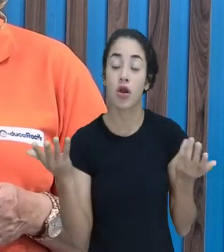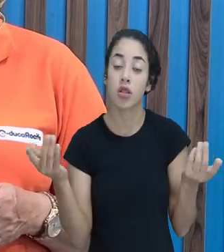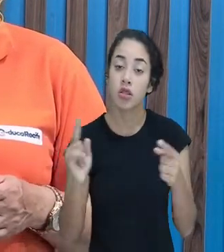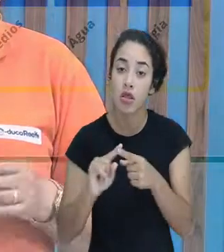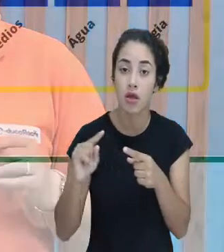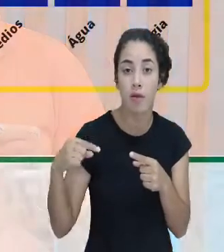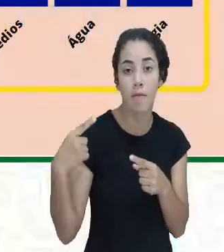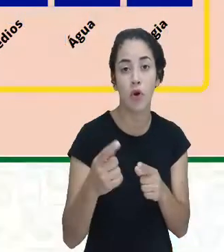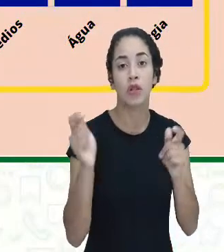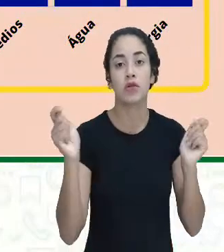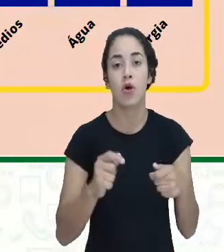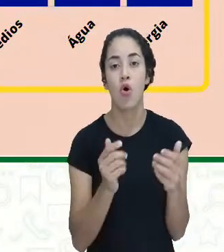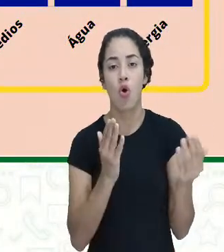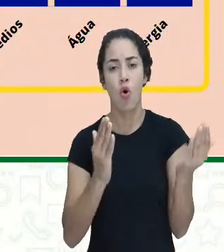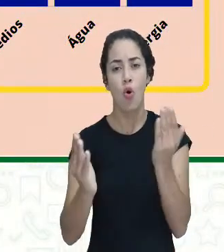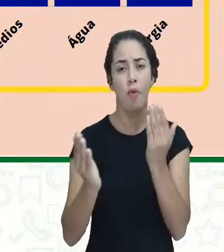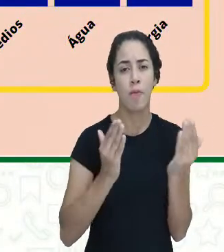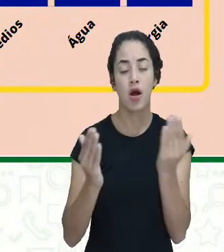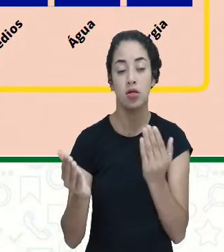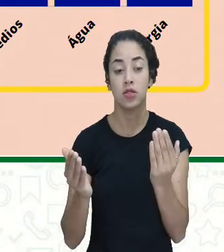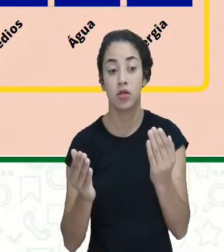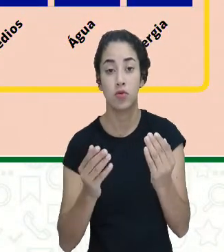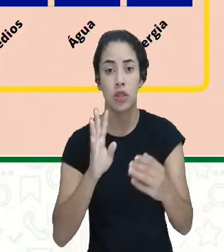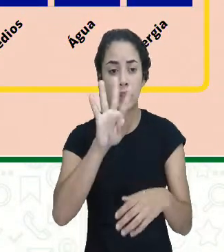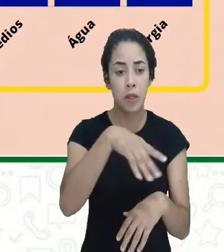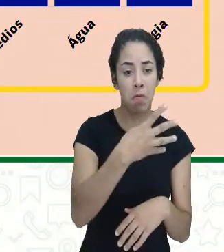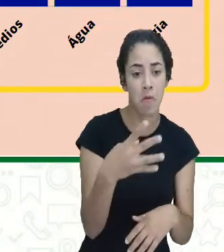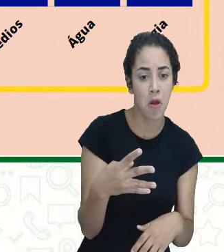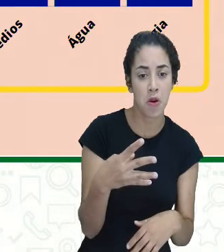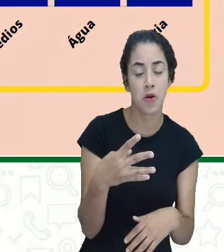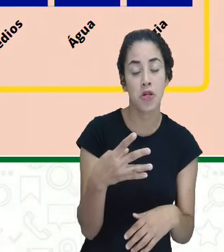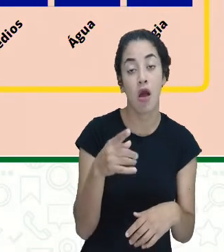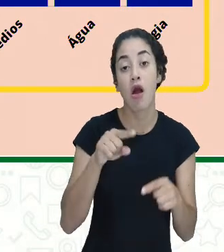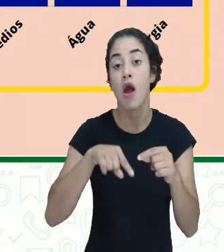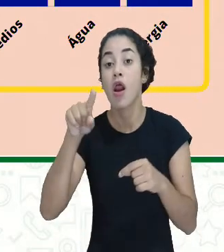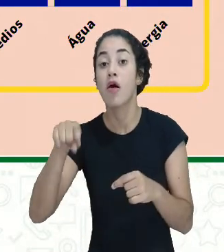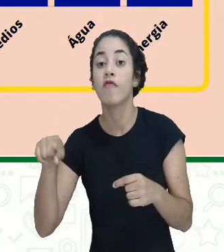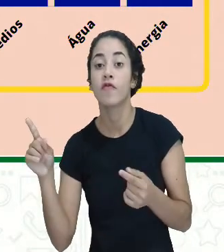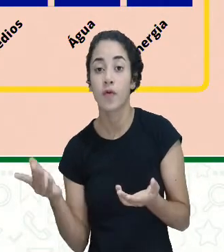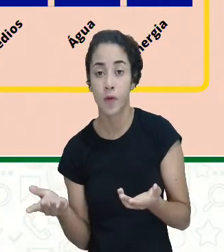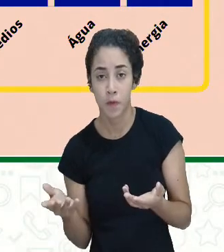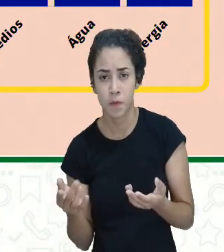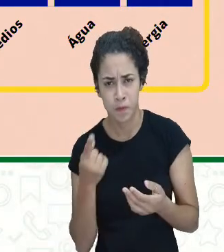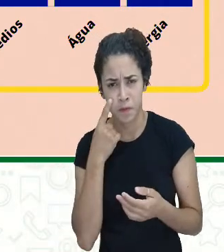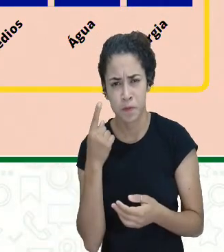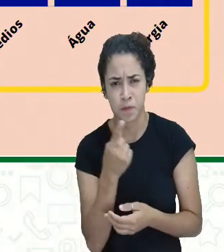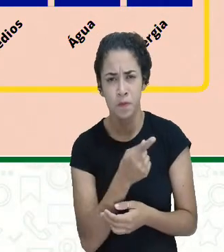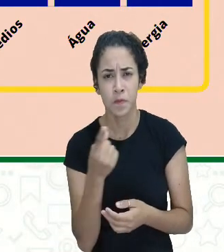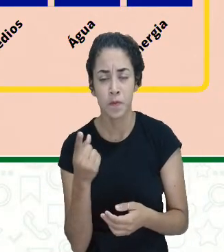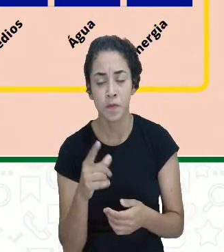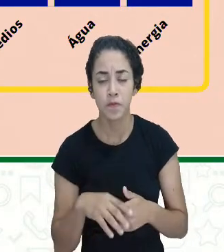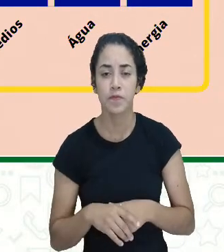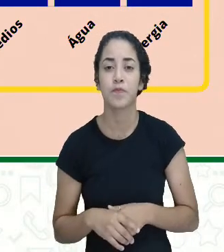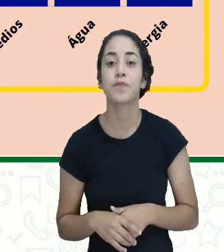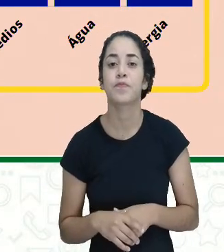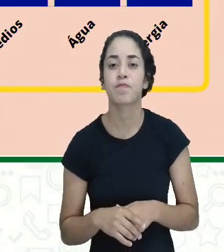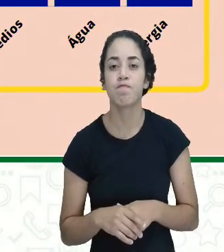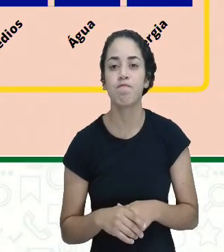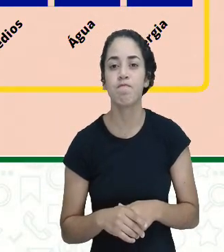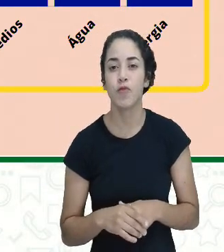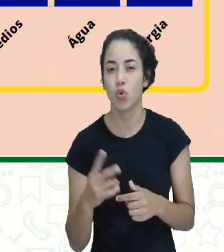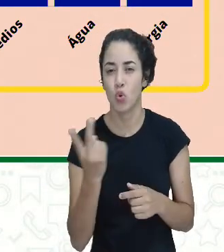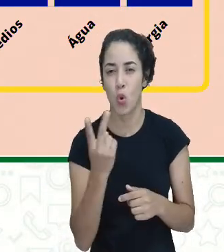comparação de tabela e gráfico ao mesmo tempo. Tá vendo aí na tela? A tabela e o